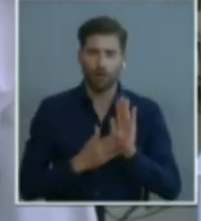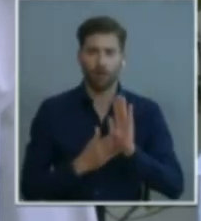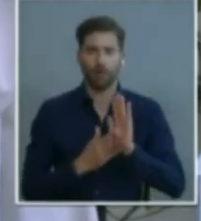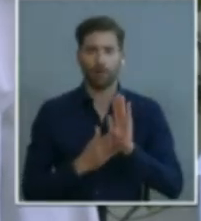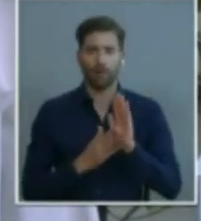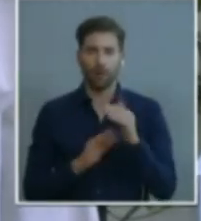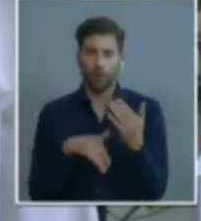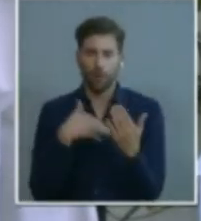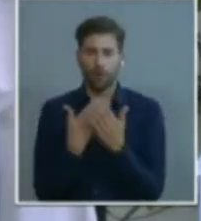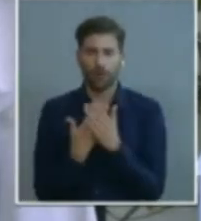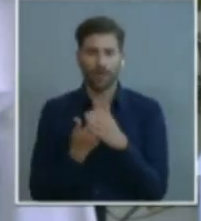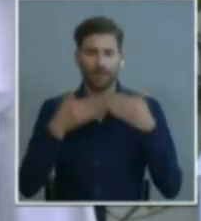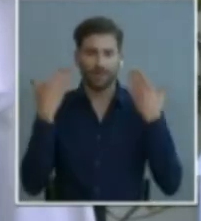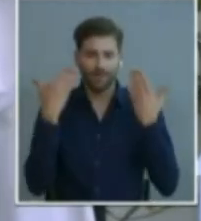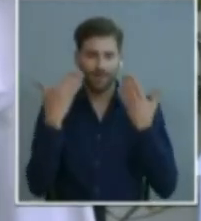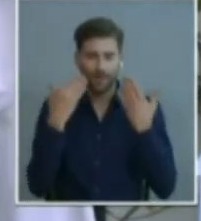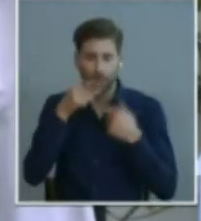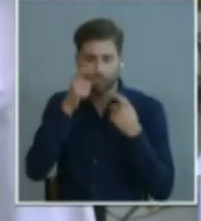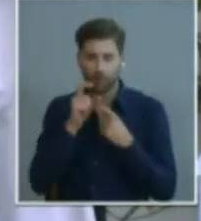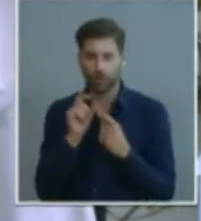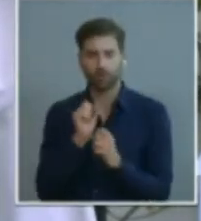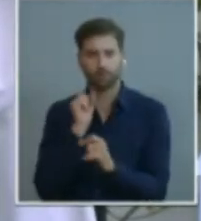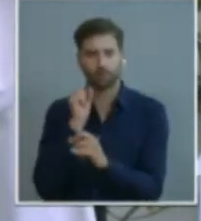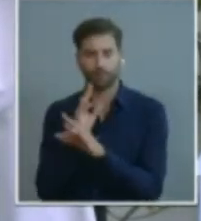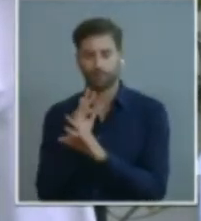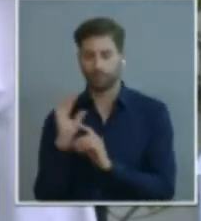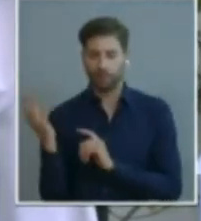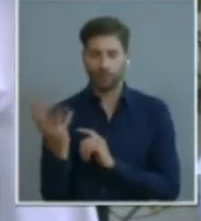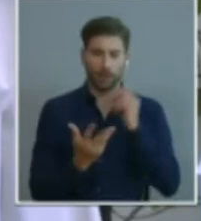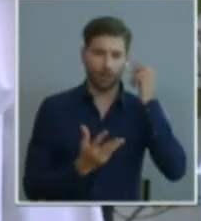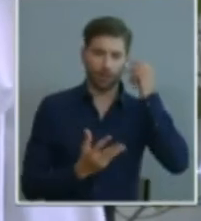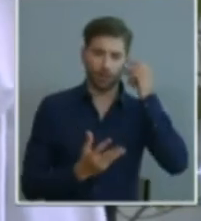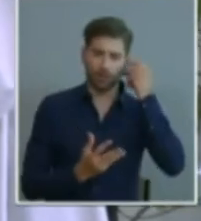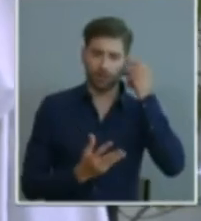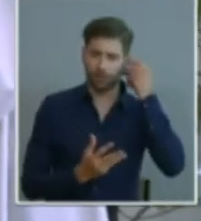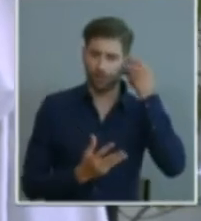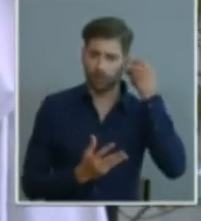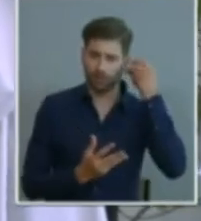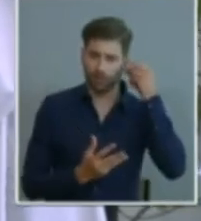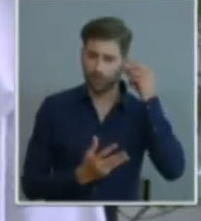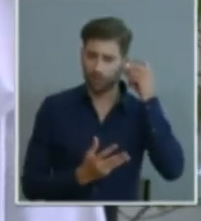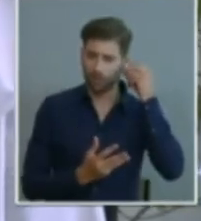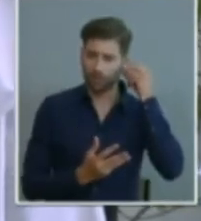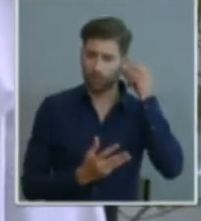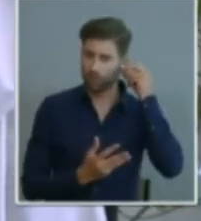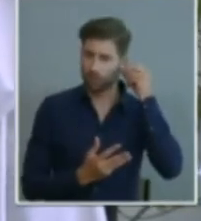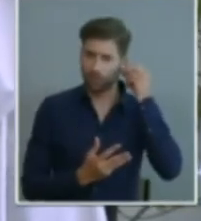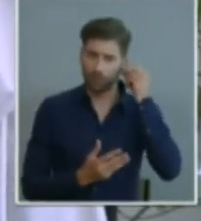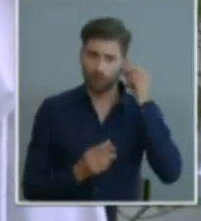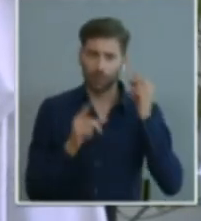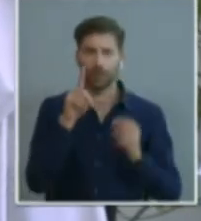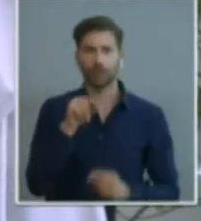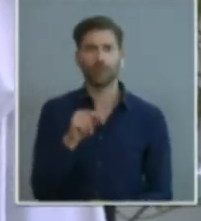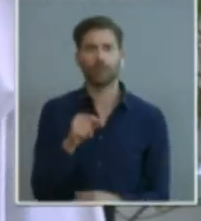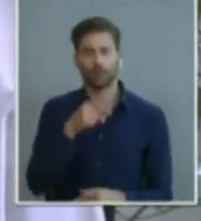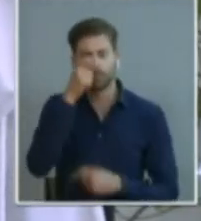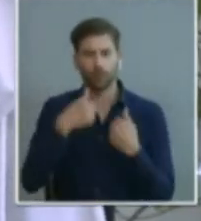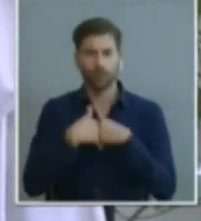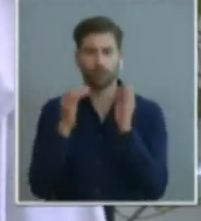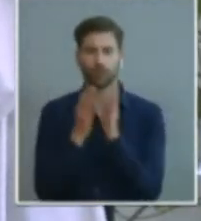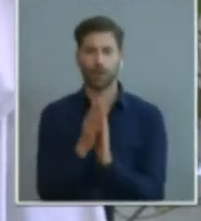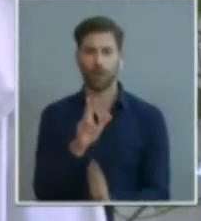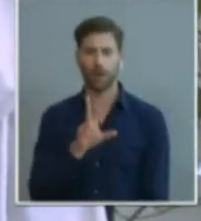entusiasma e alegra a outros. Também uma palavra a todos quantos nos acompanharam pela